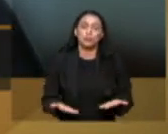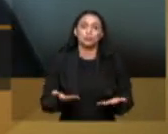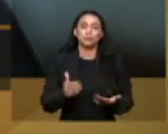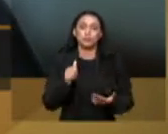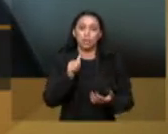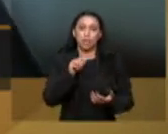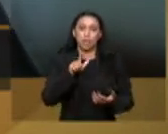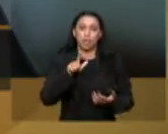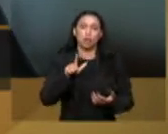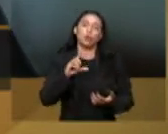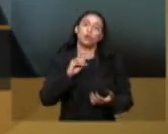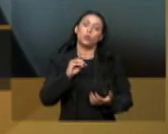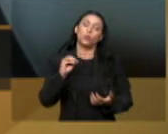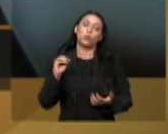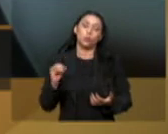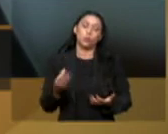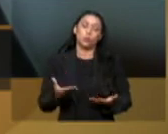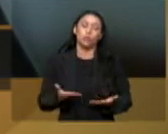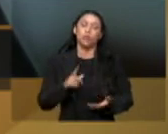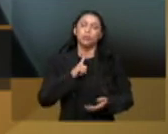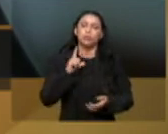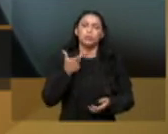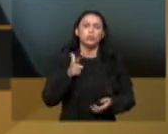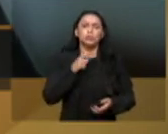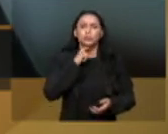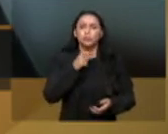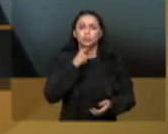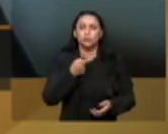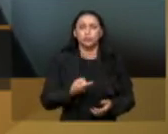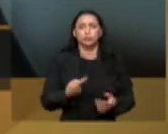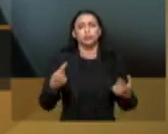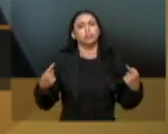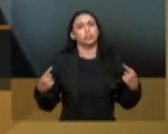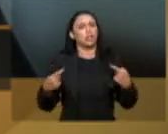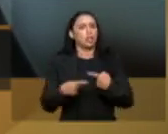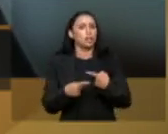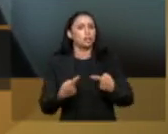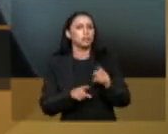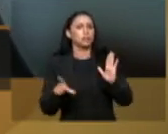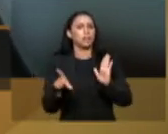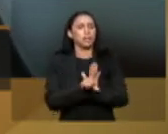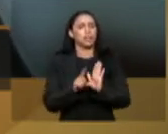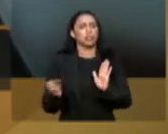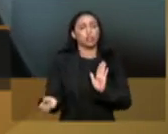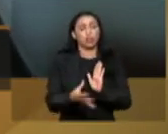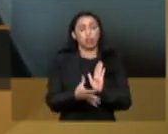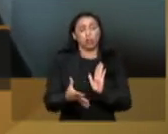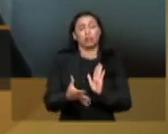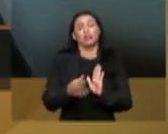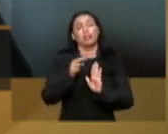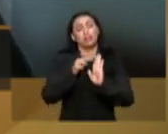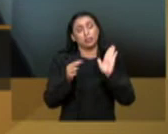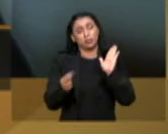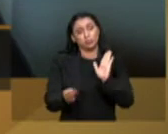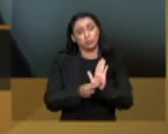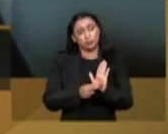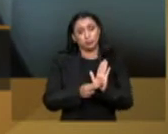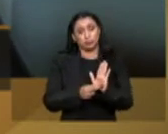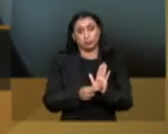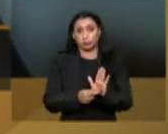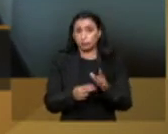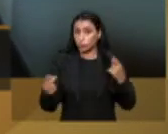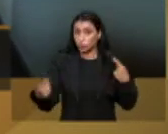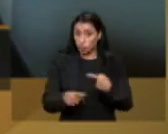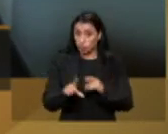expressa, não há dúvida de que a relação entre a nova lei e o ato normativo infralegal